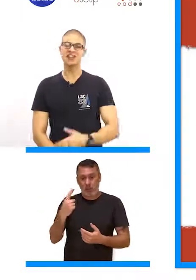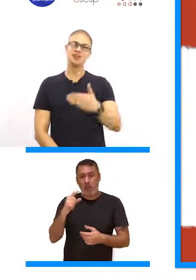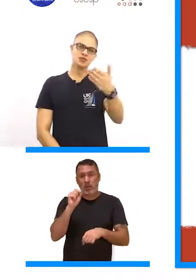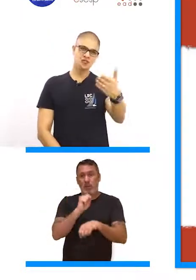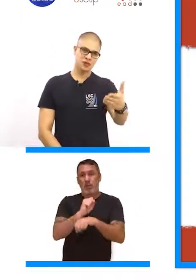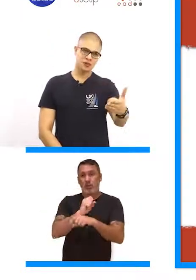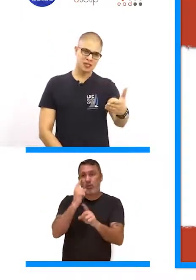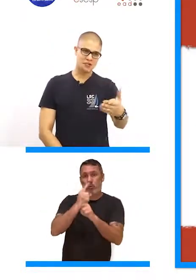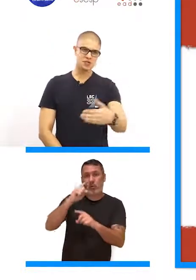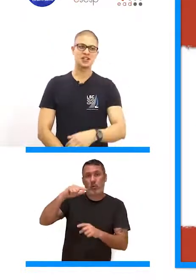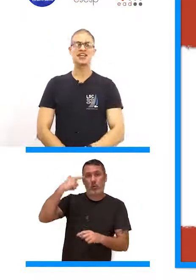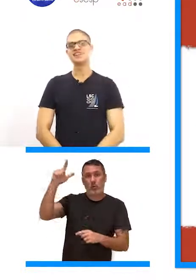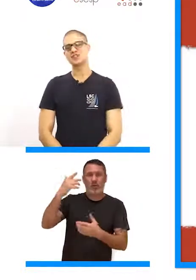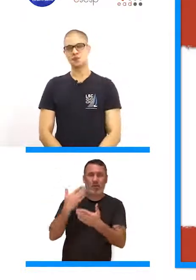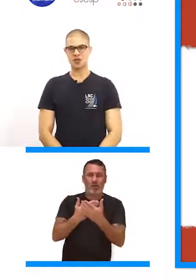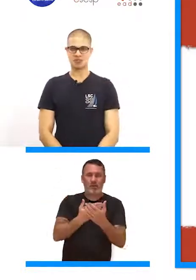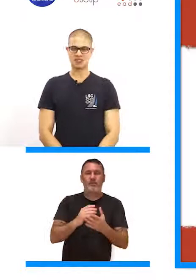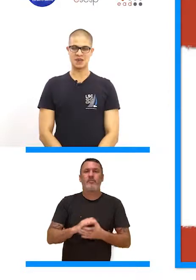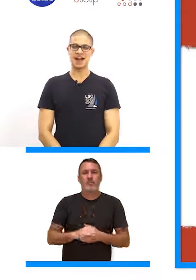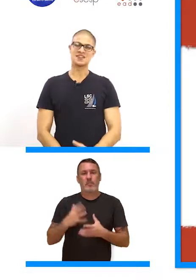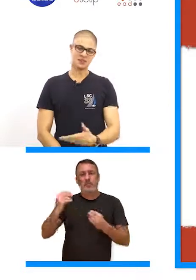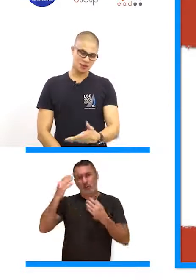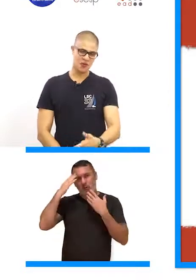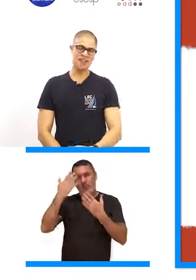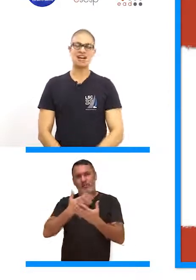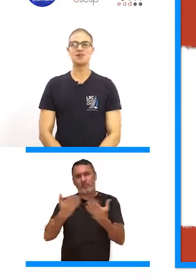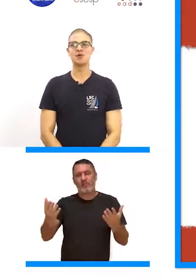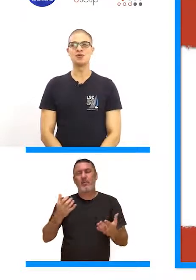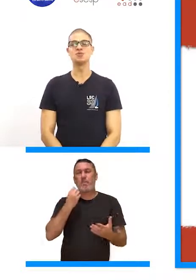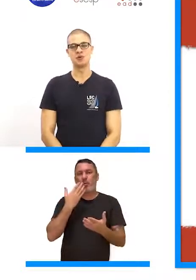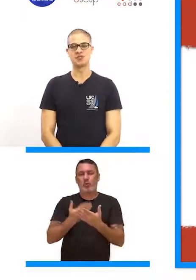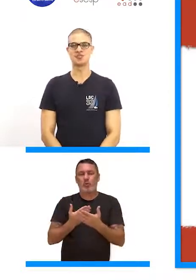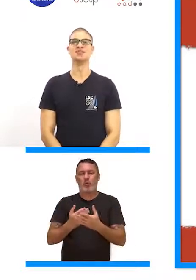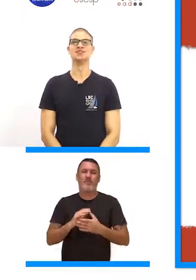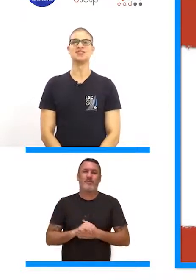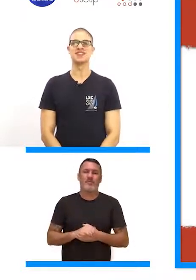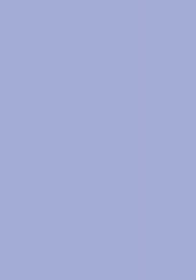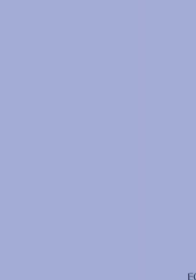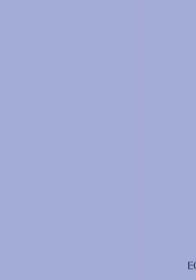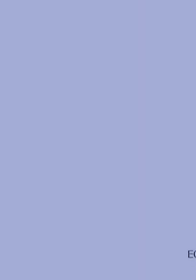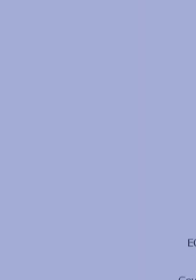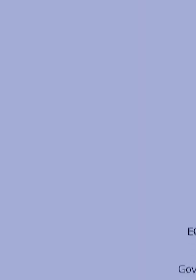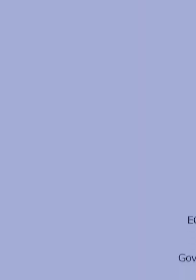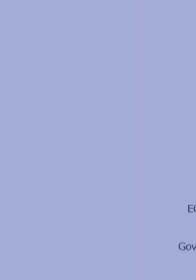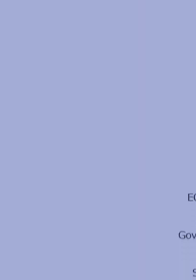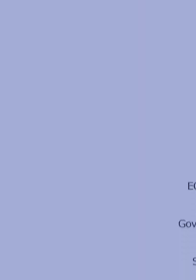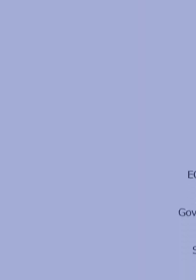aula. Nos encontramos nas próximas temáticas. Muito obrigado a todos, bons estudos.